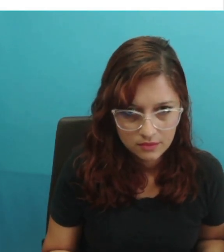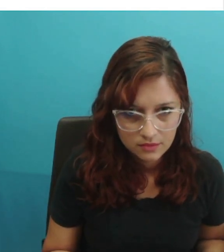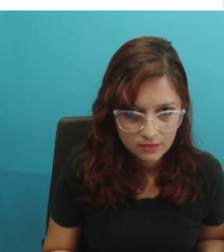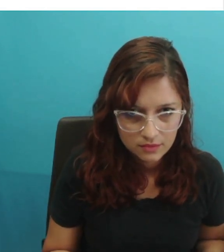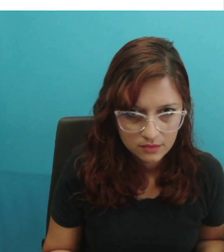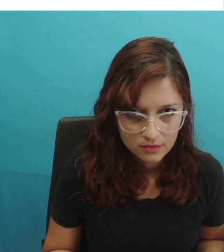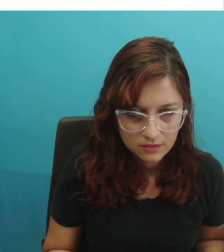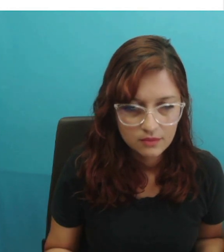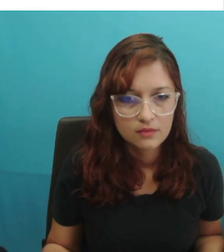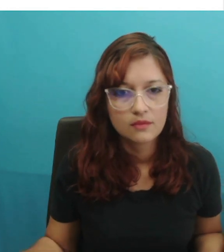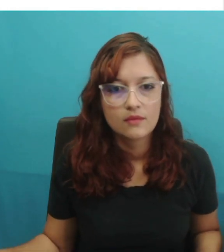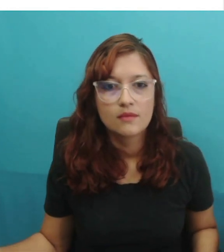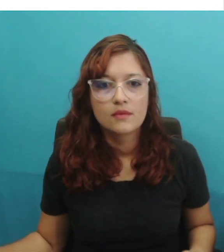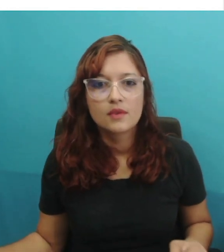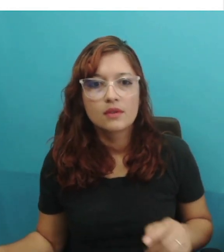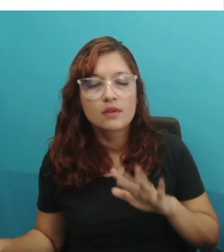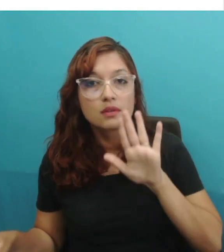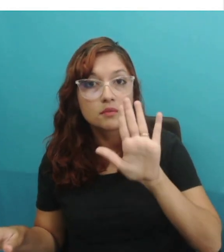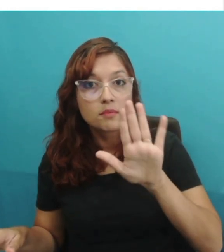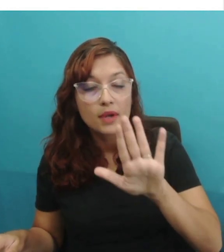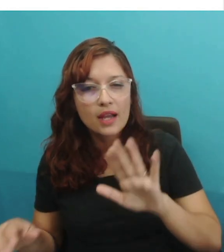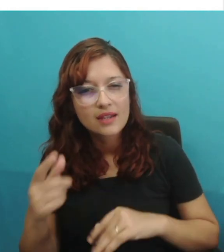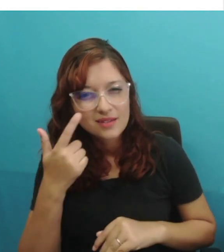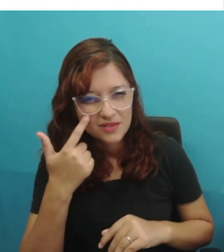farei e tiver,